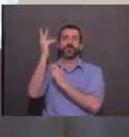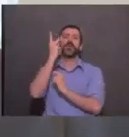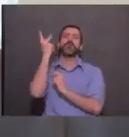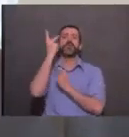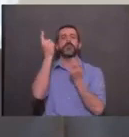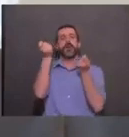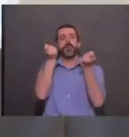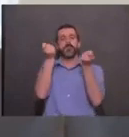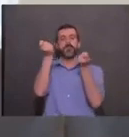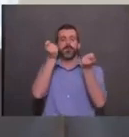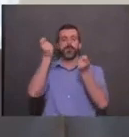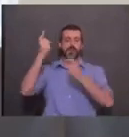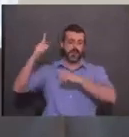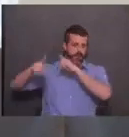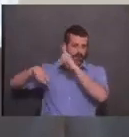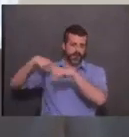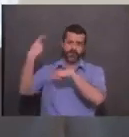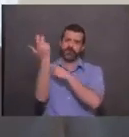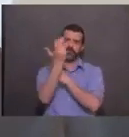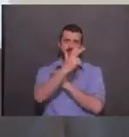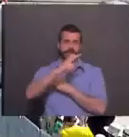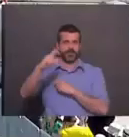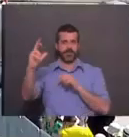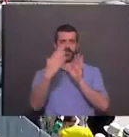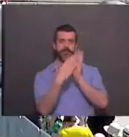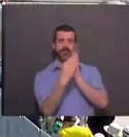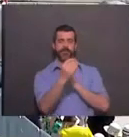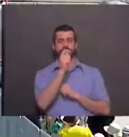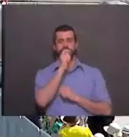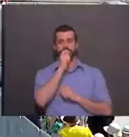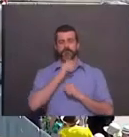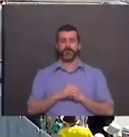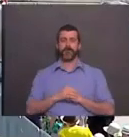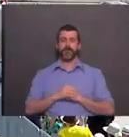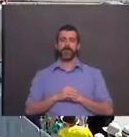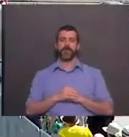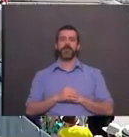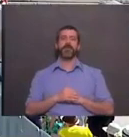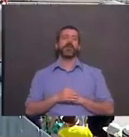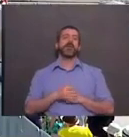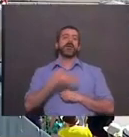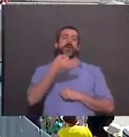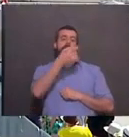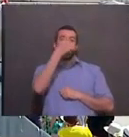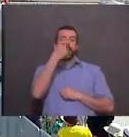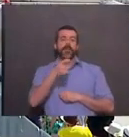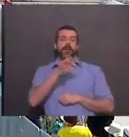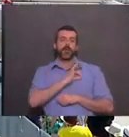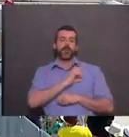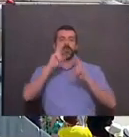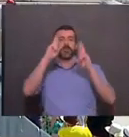e reinais pelos séculos dos séculos. Amém. Pax Domini sit